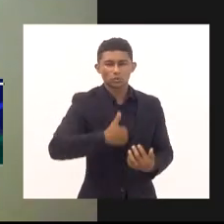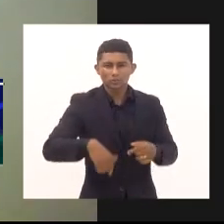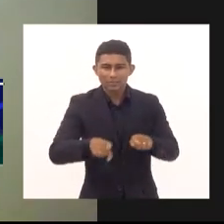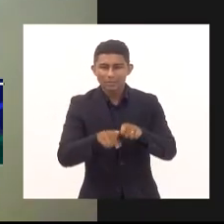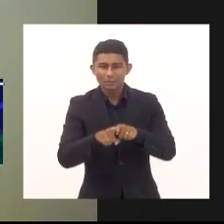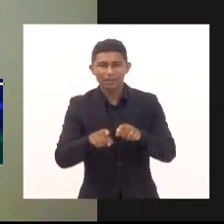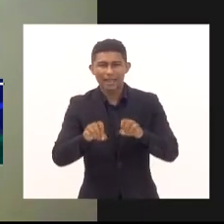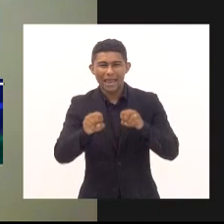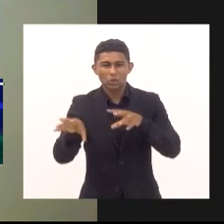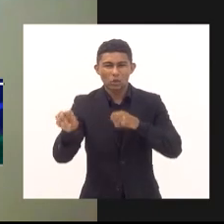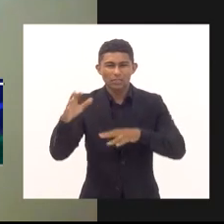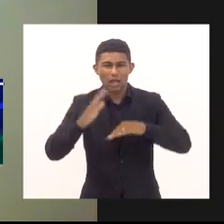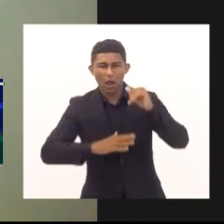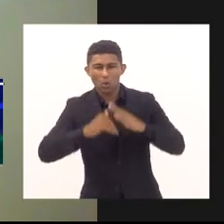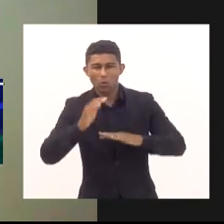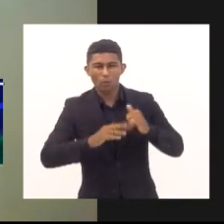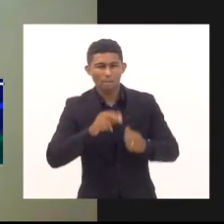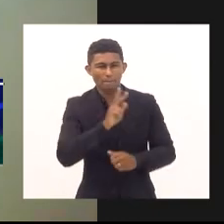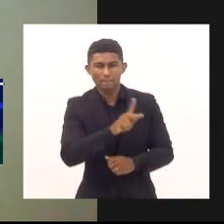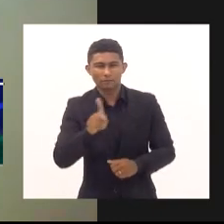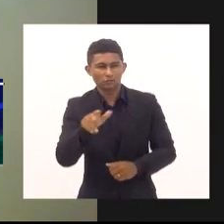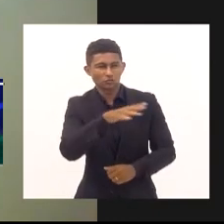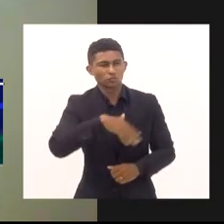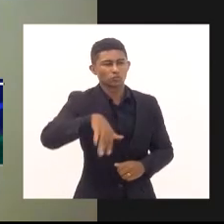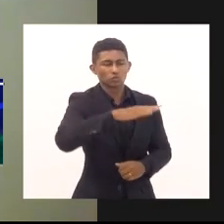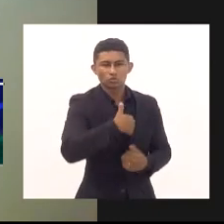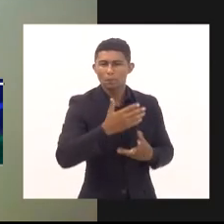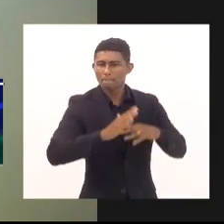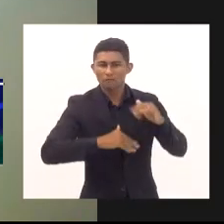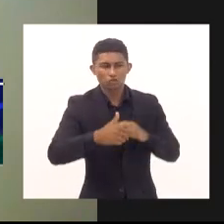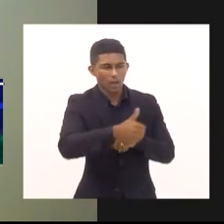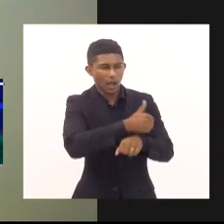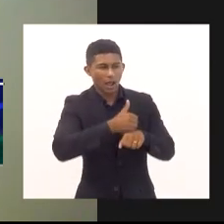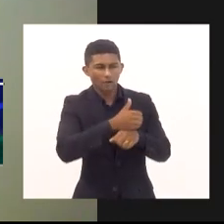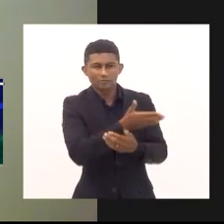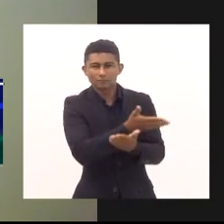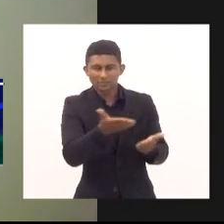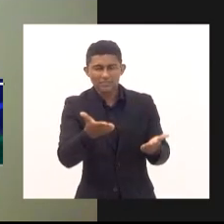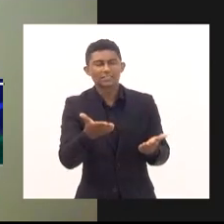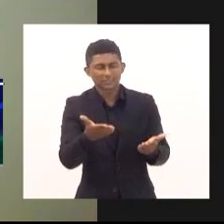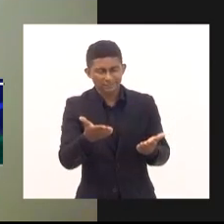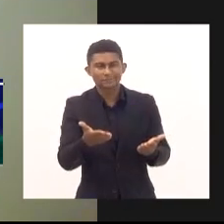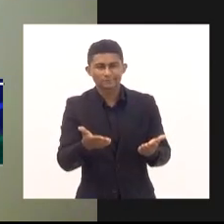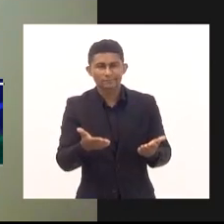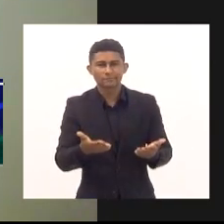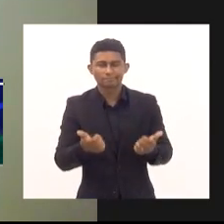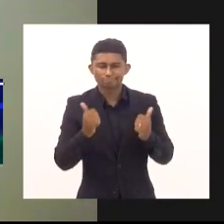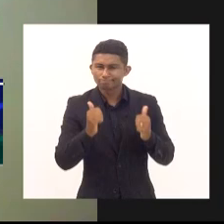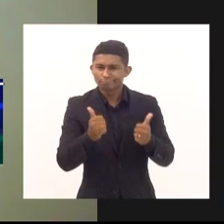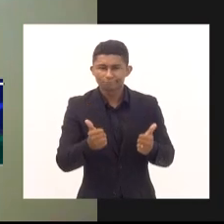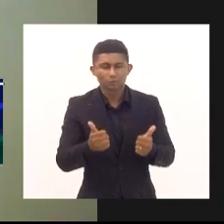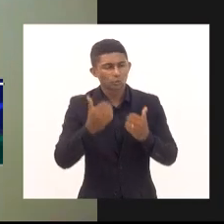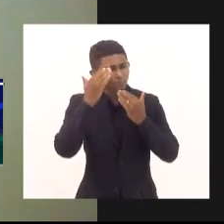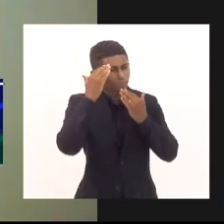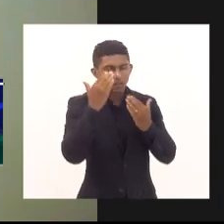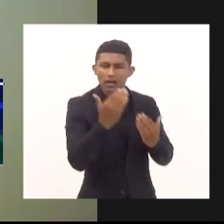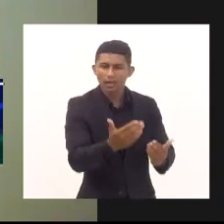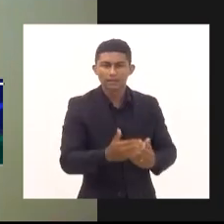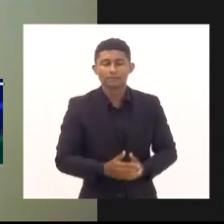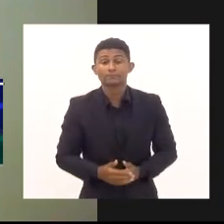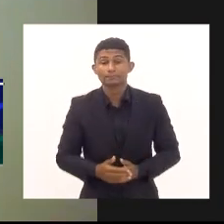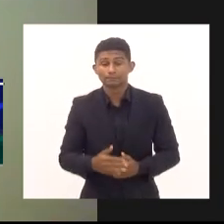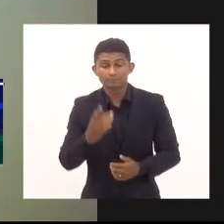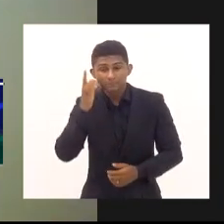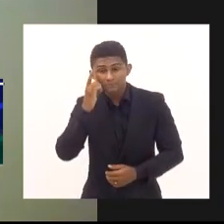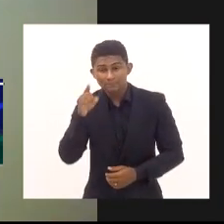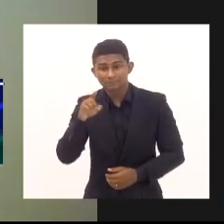todos os profissionais da educação que vão garantir a retomada das aulas presenciais. E obrigada,